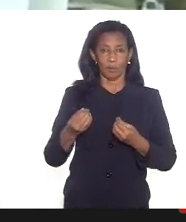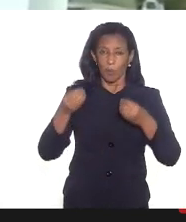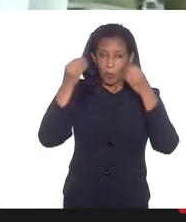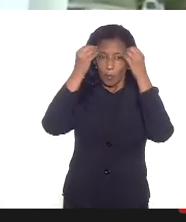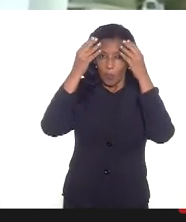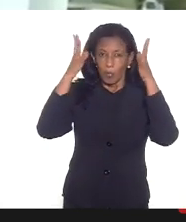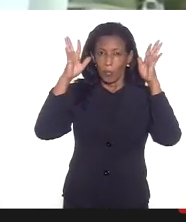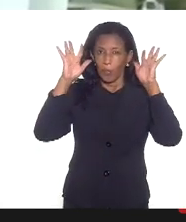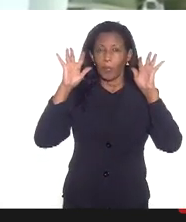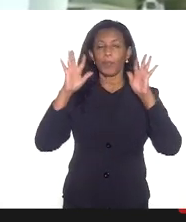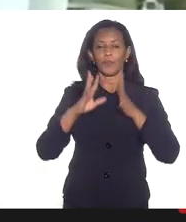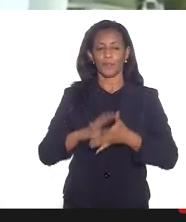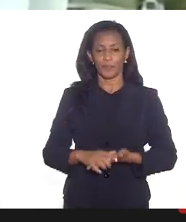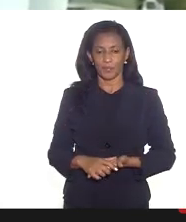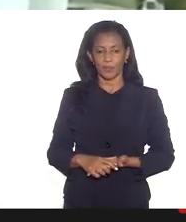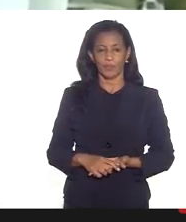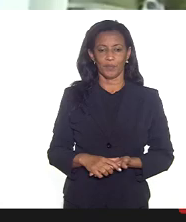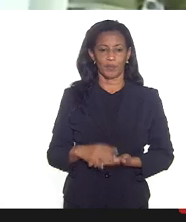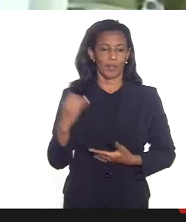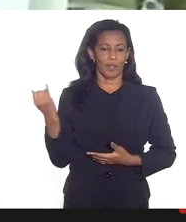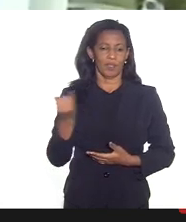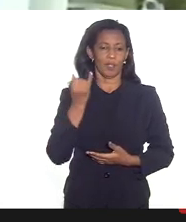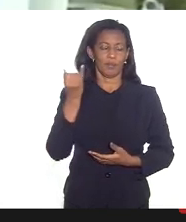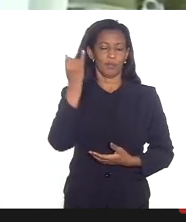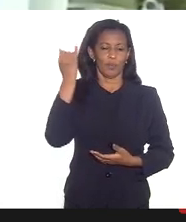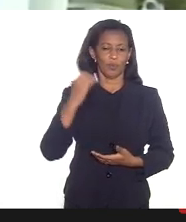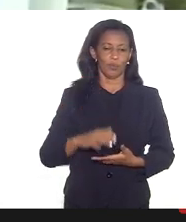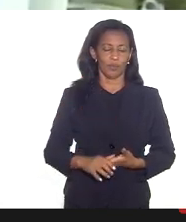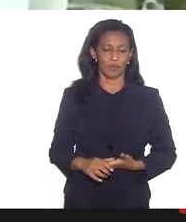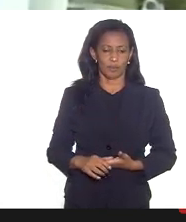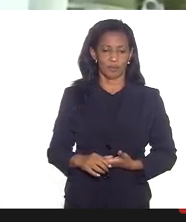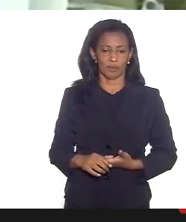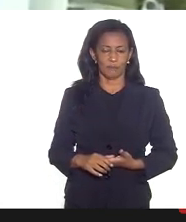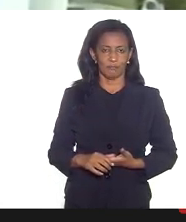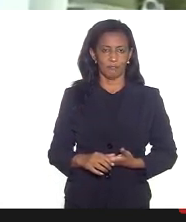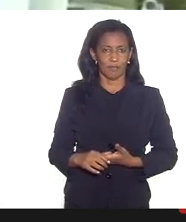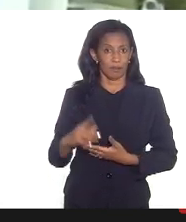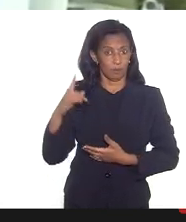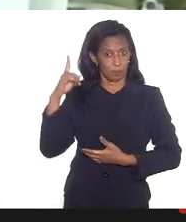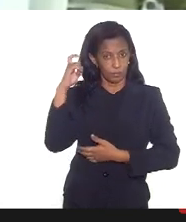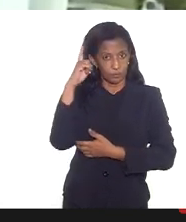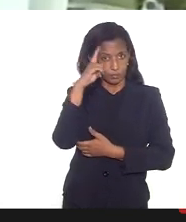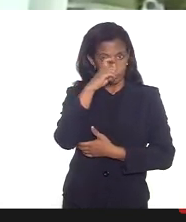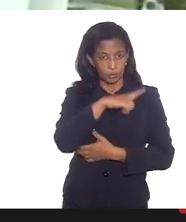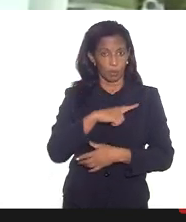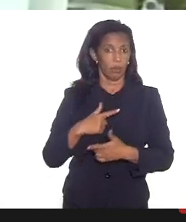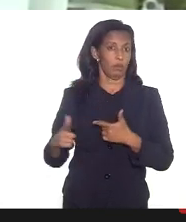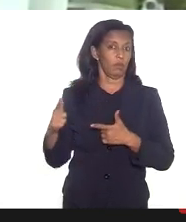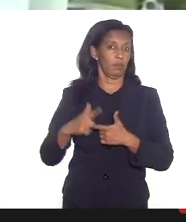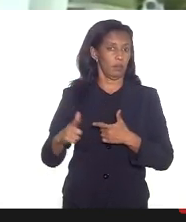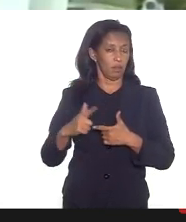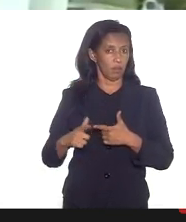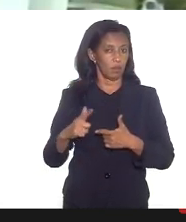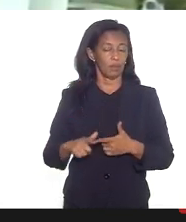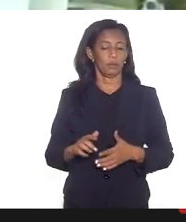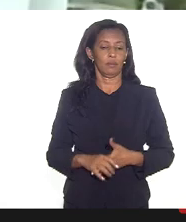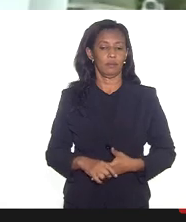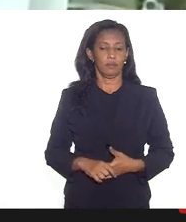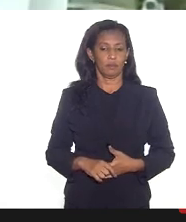ainda mais a a importância a gravidade da situação né